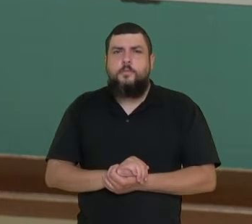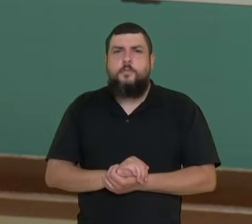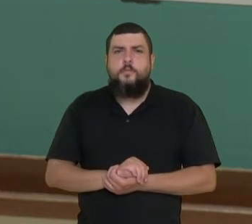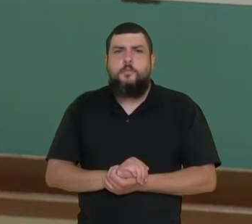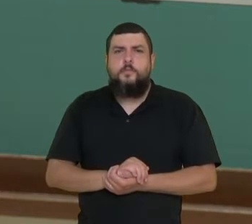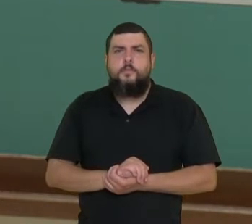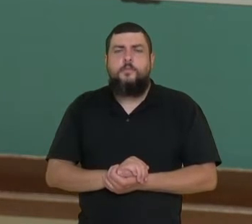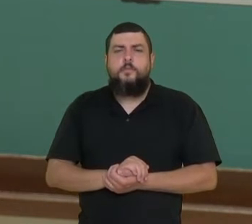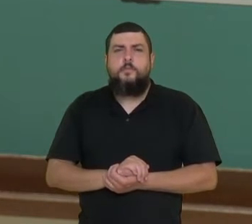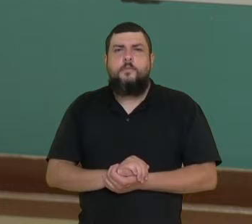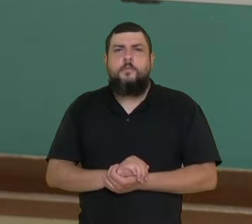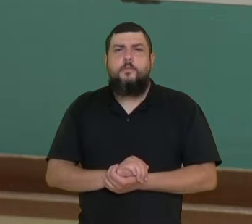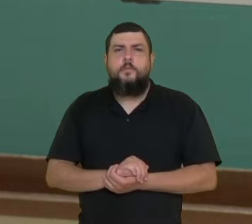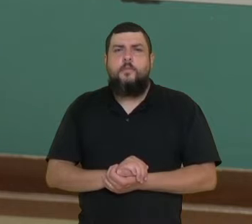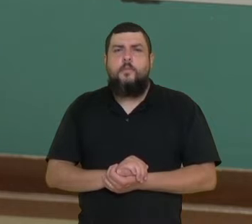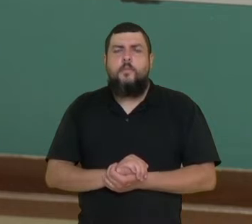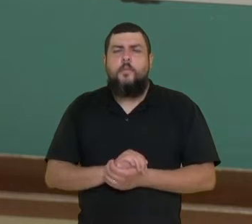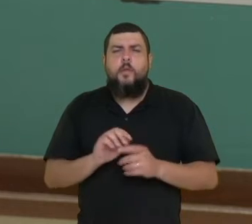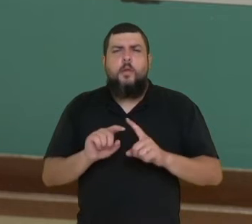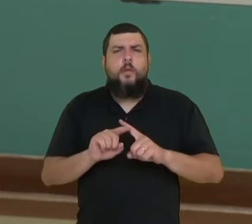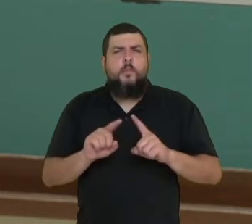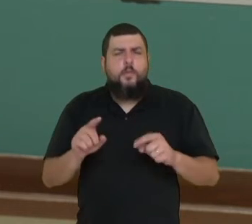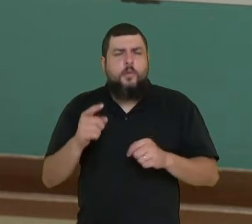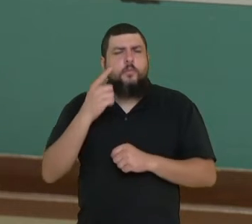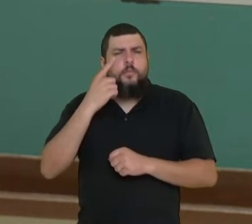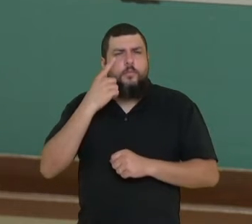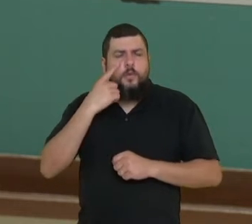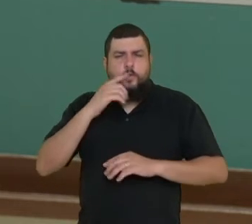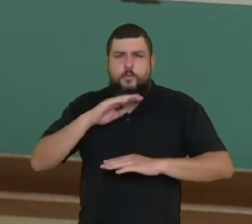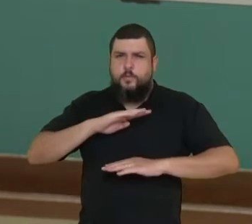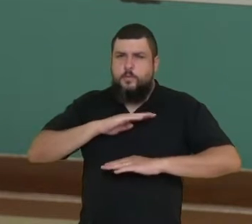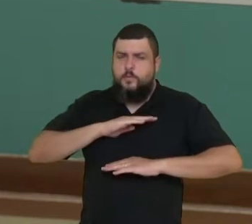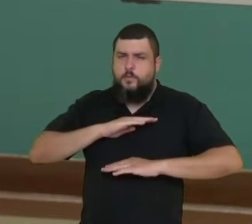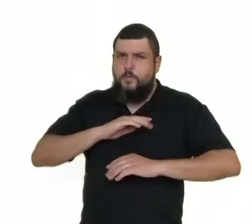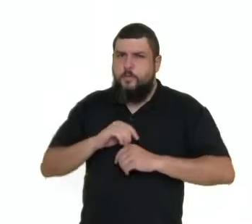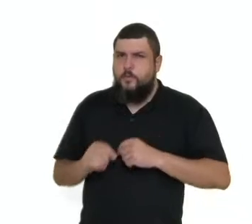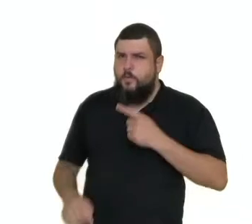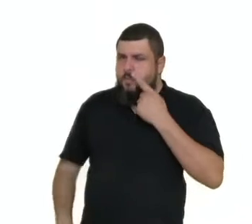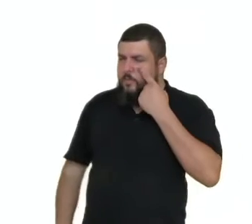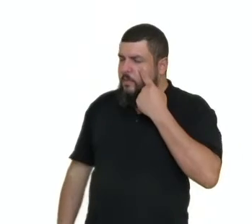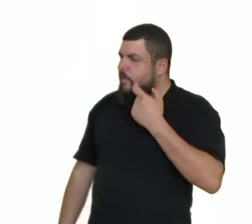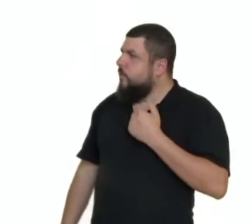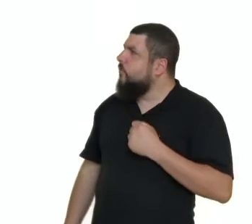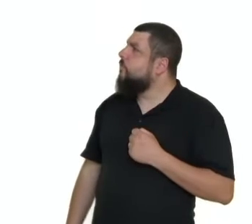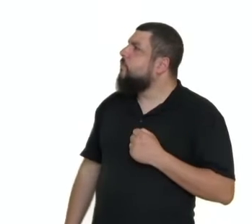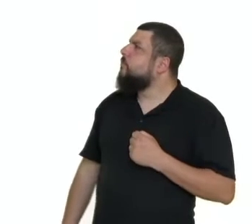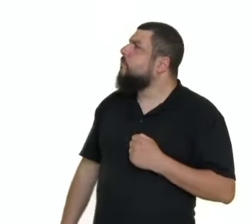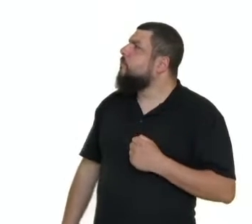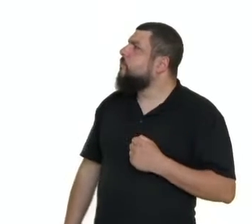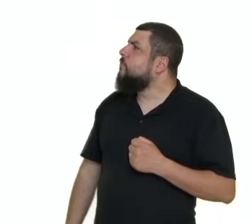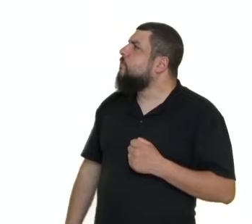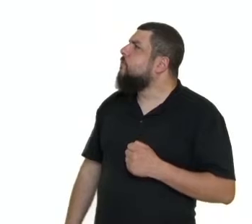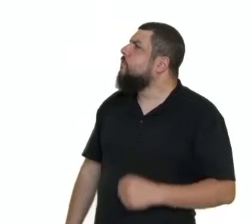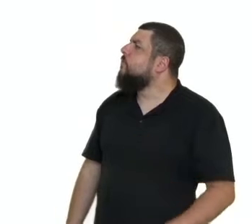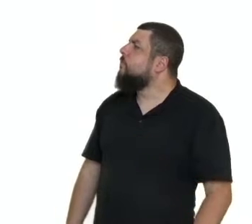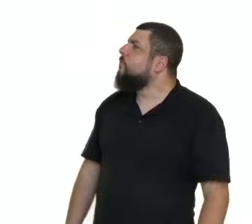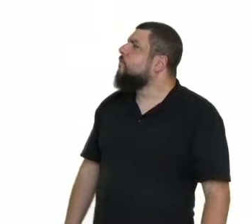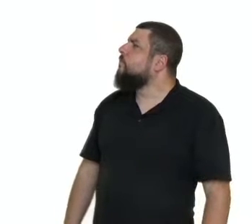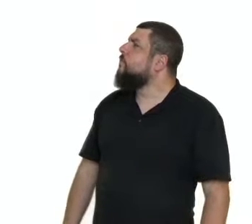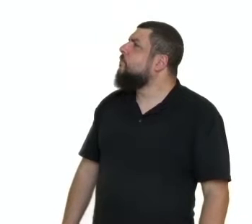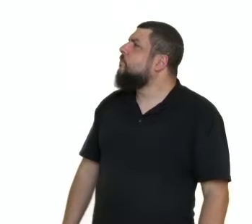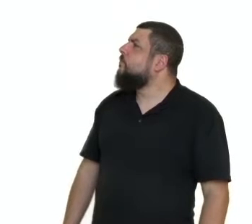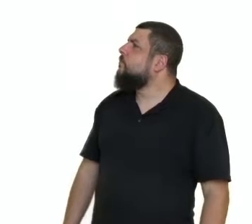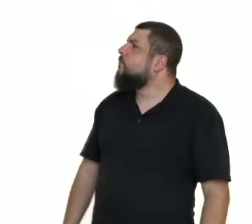Beleza. Mas veja essa situação interessante aqui. O trabalho da força-peso depende, obviamente, do seu peso e do seu